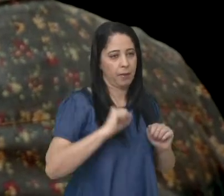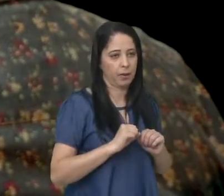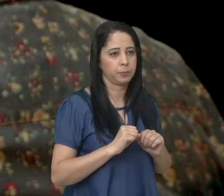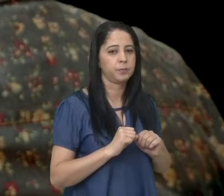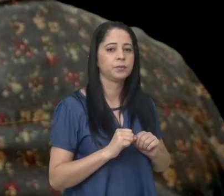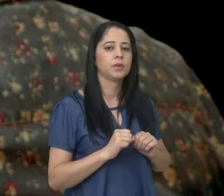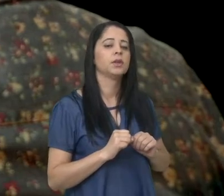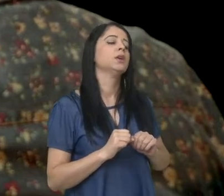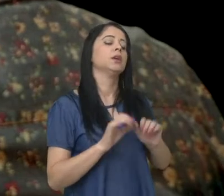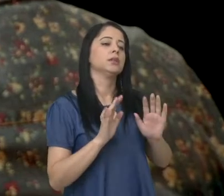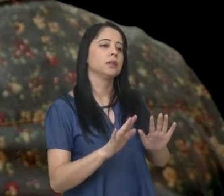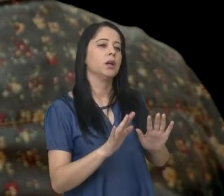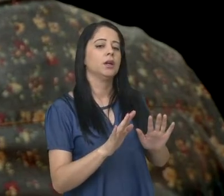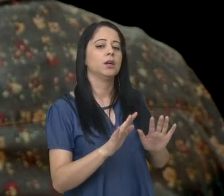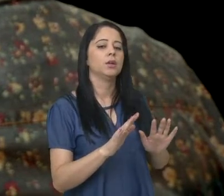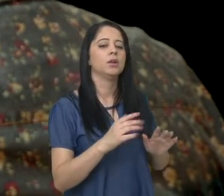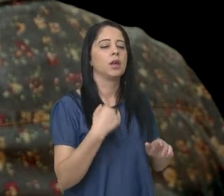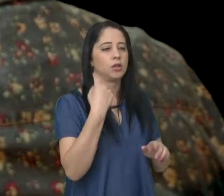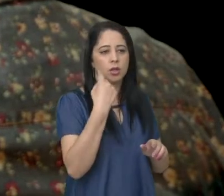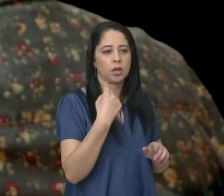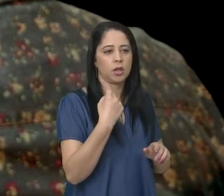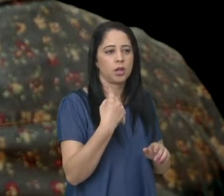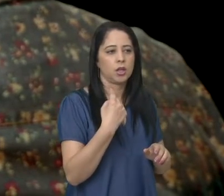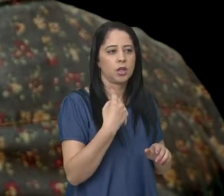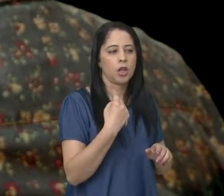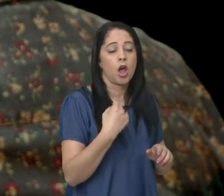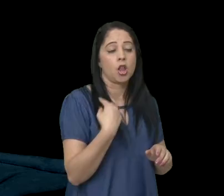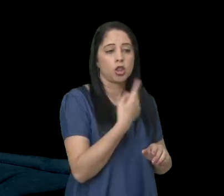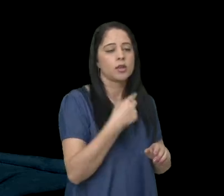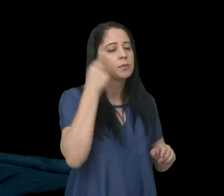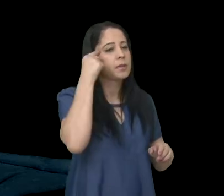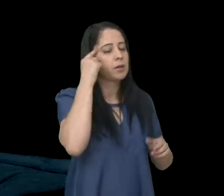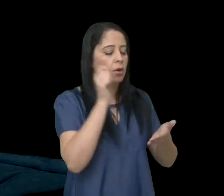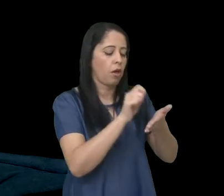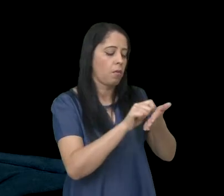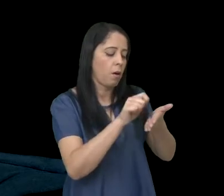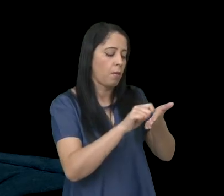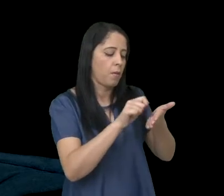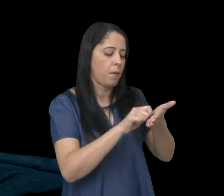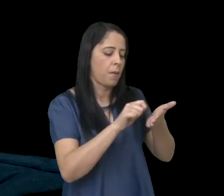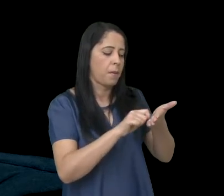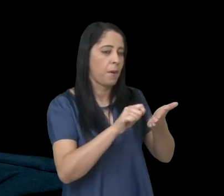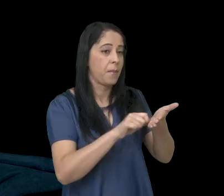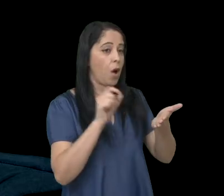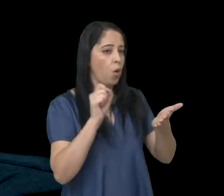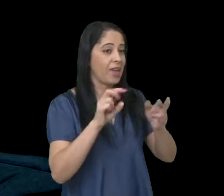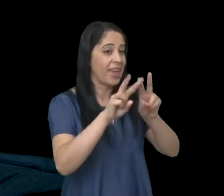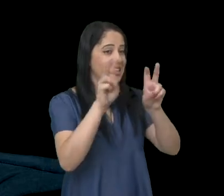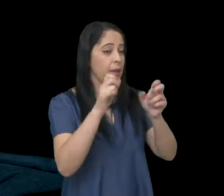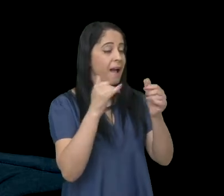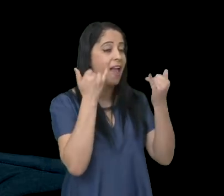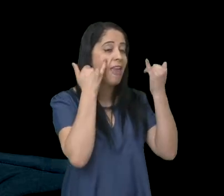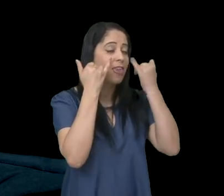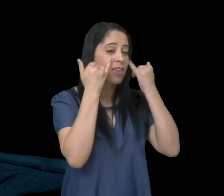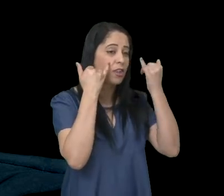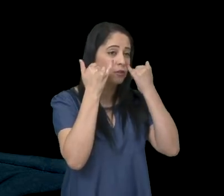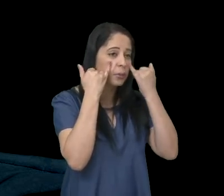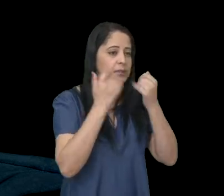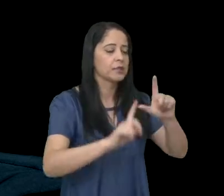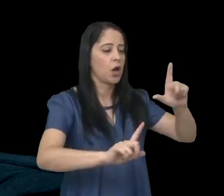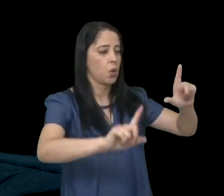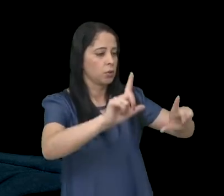que nós trabalharíamos muito a questão da formação. Para mim, formação nos meios